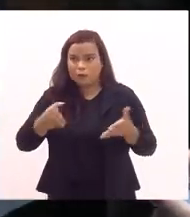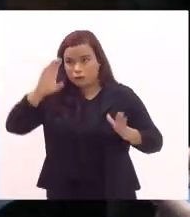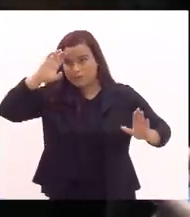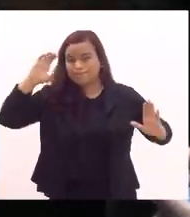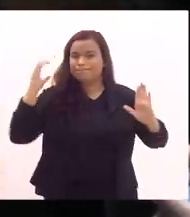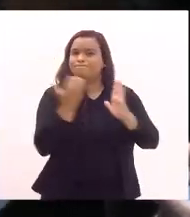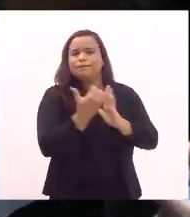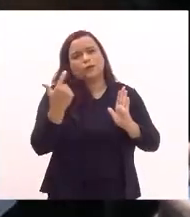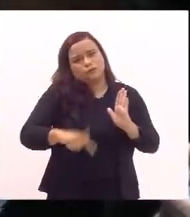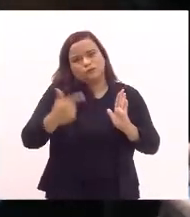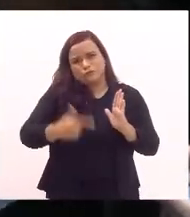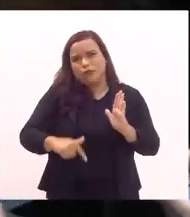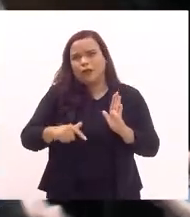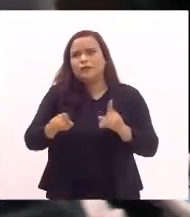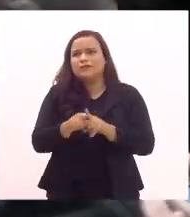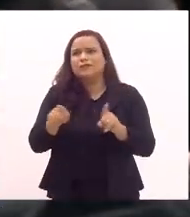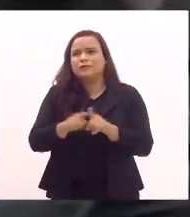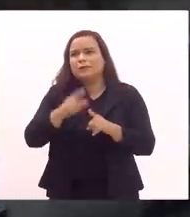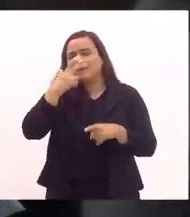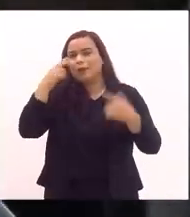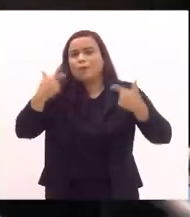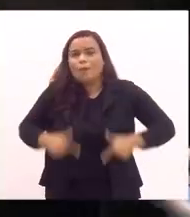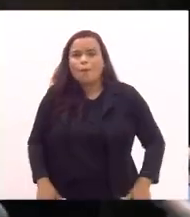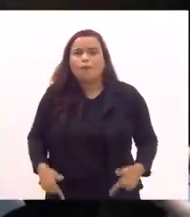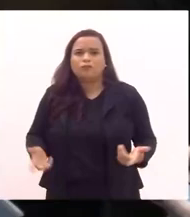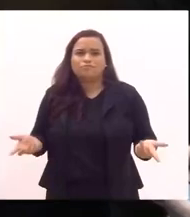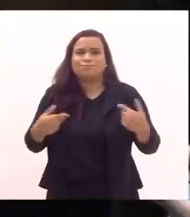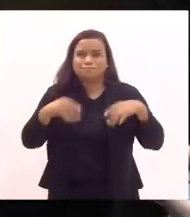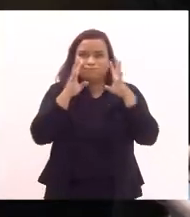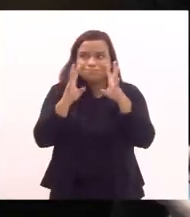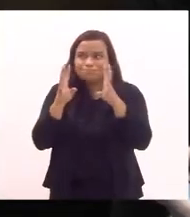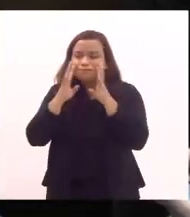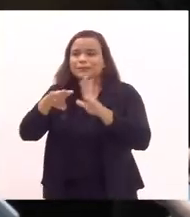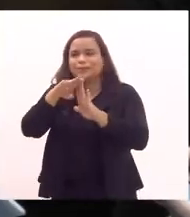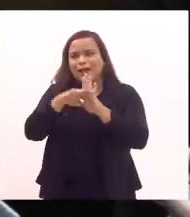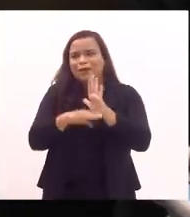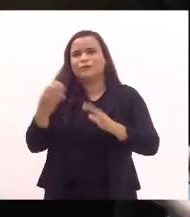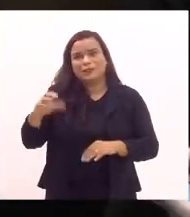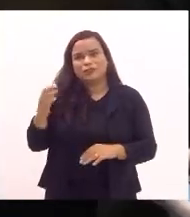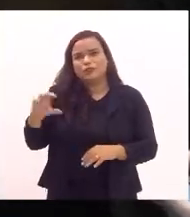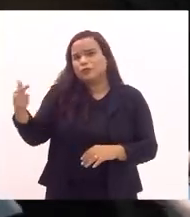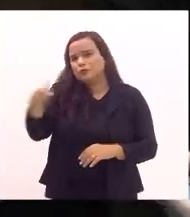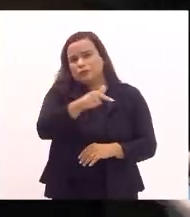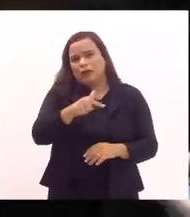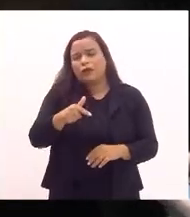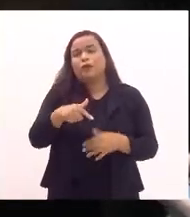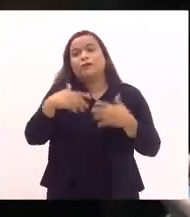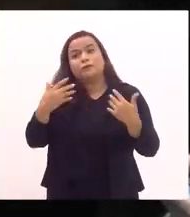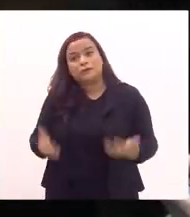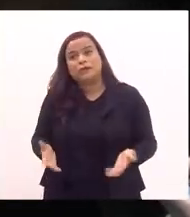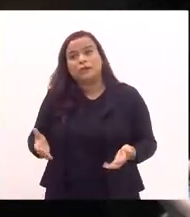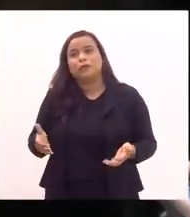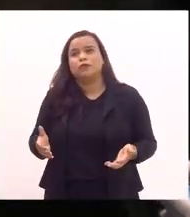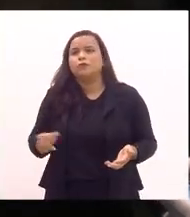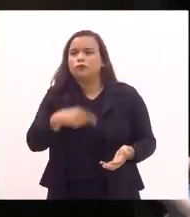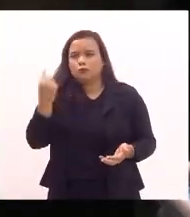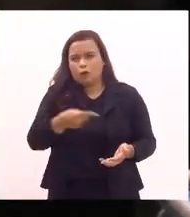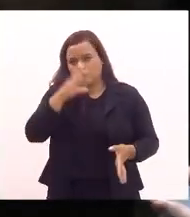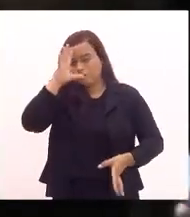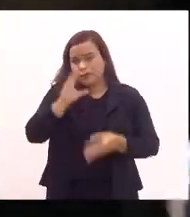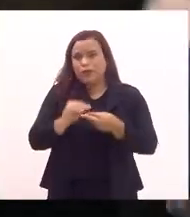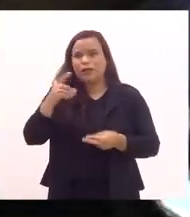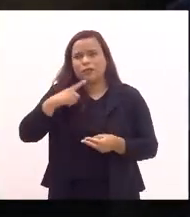obtusidade e de ausência né de apreço pelos dados científicos mas a gente também tem